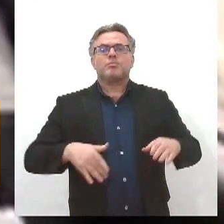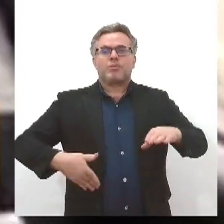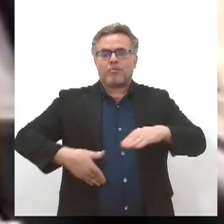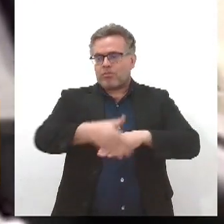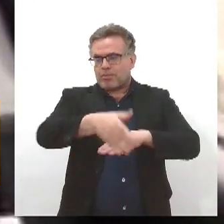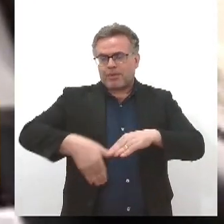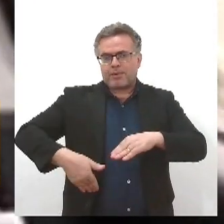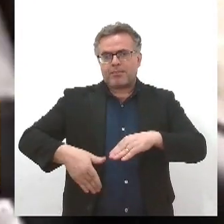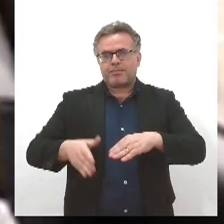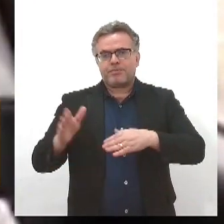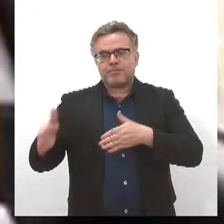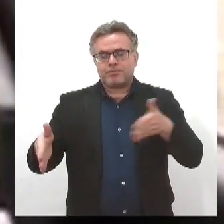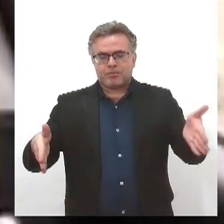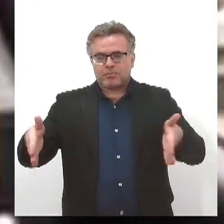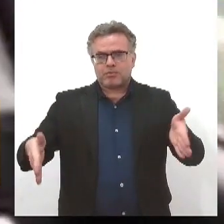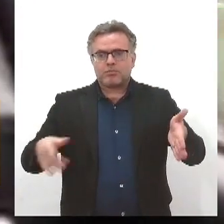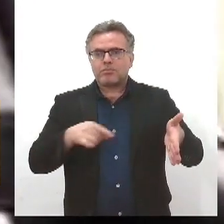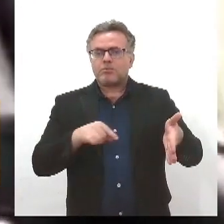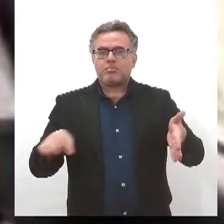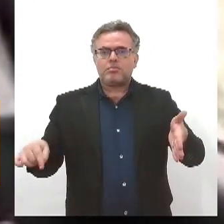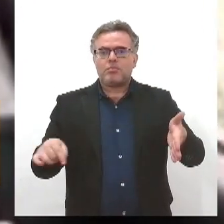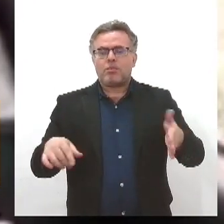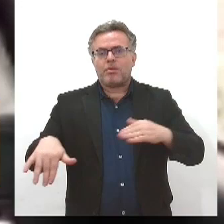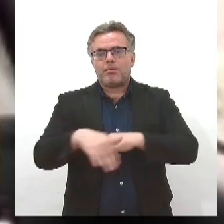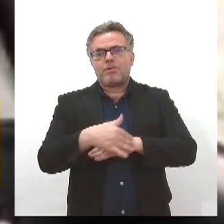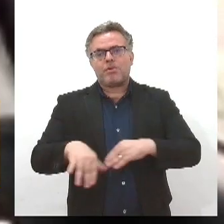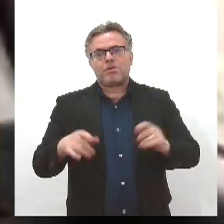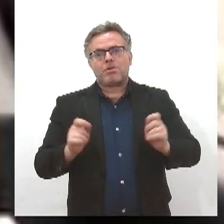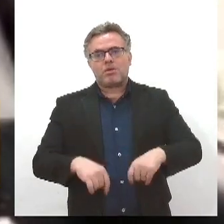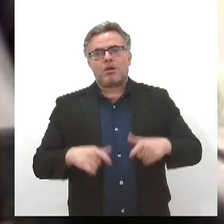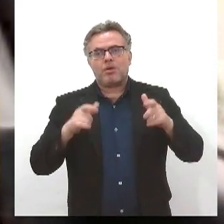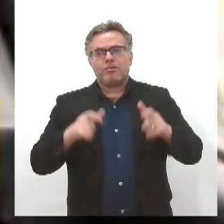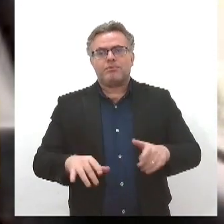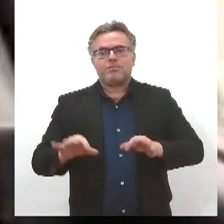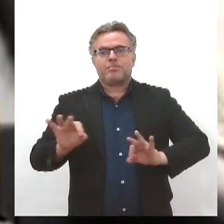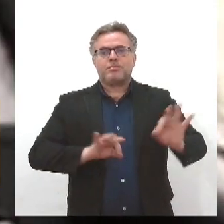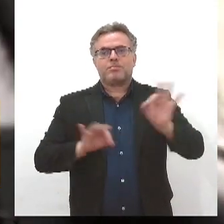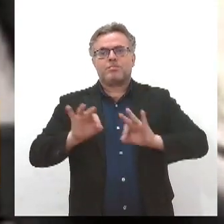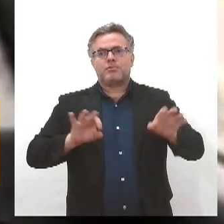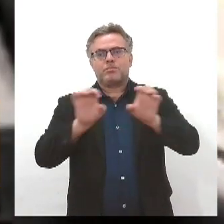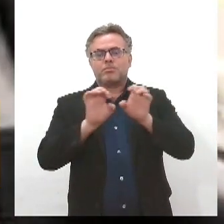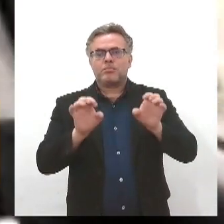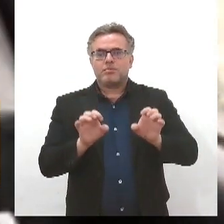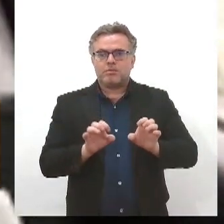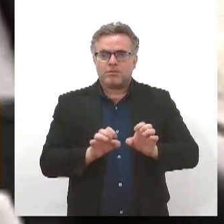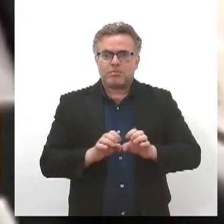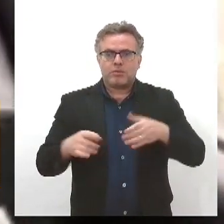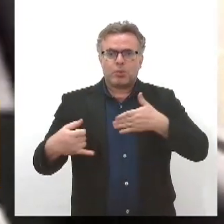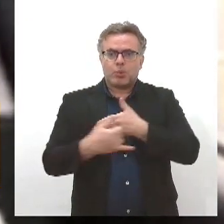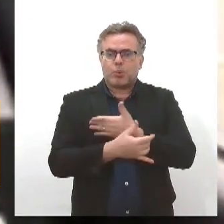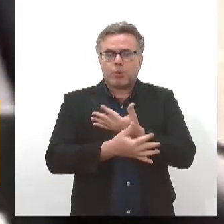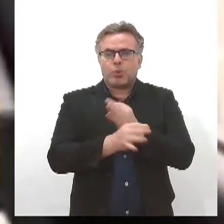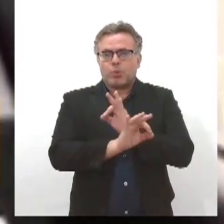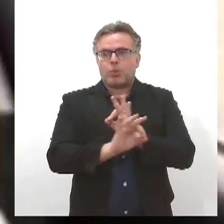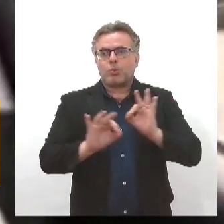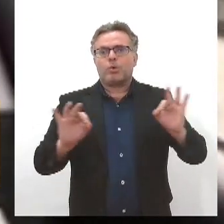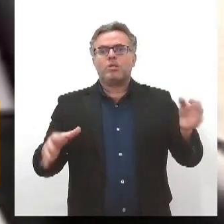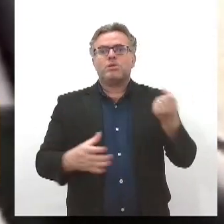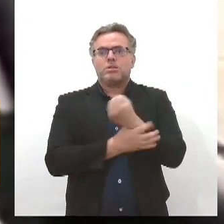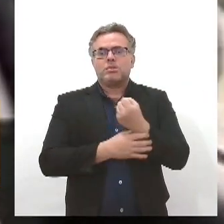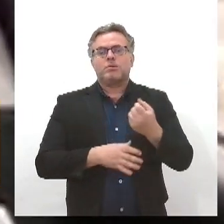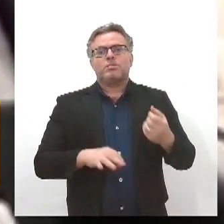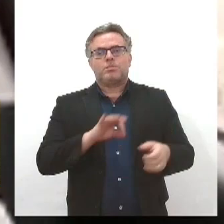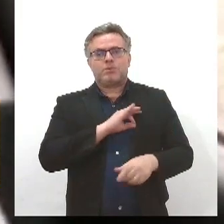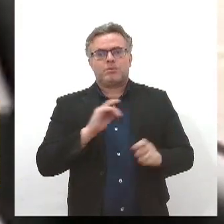Quebrado. Então, nós criamos toda uma infraestrutura de segurança, é totalmente fechado, com detector de